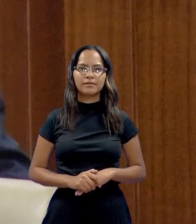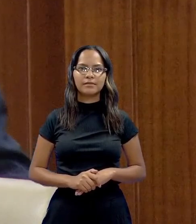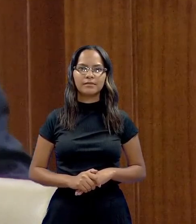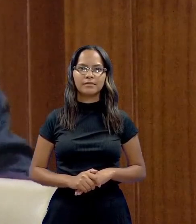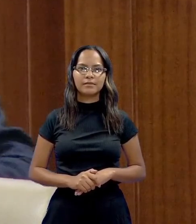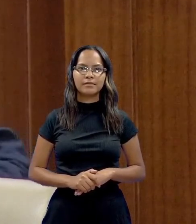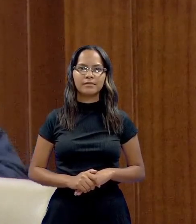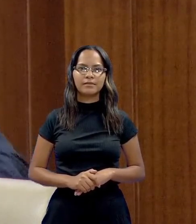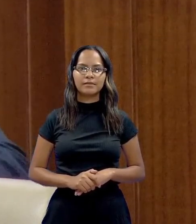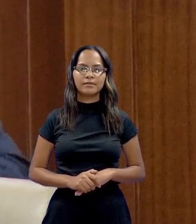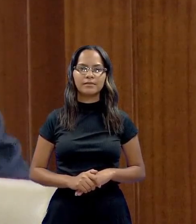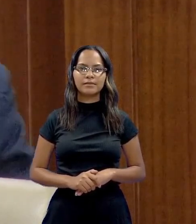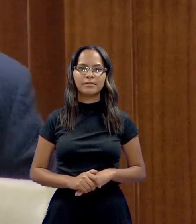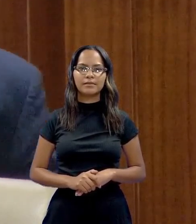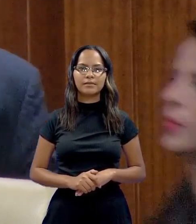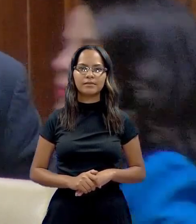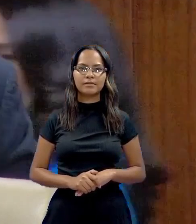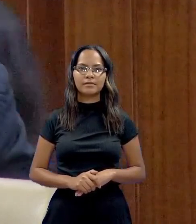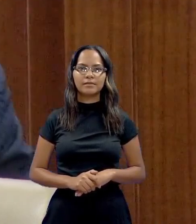Ao som.